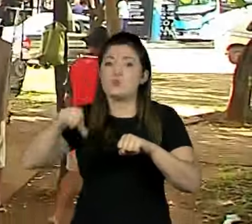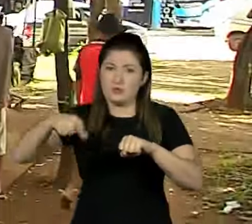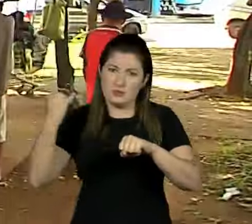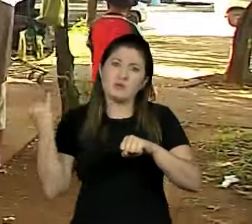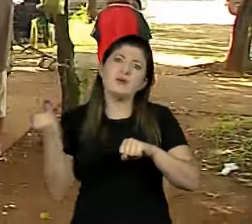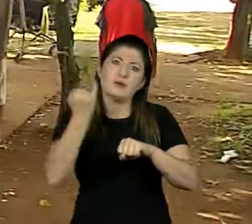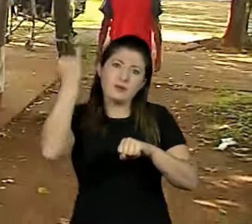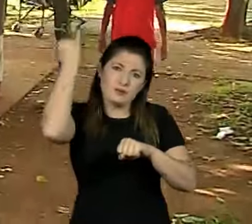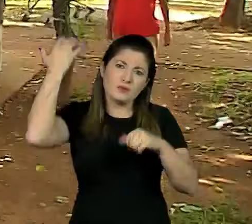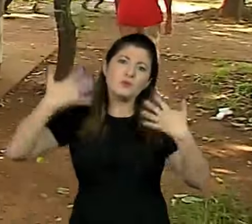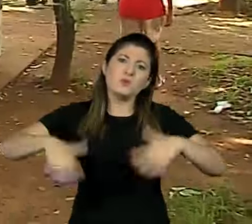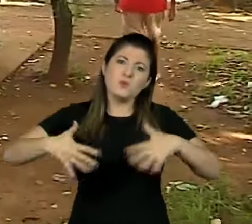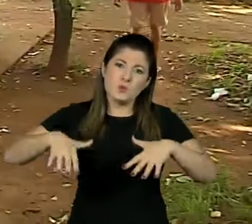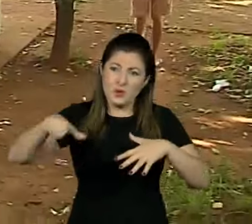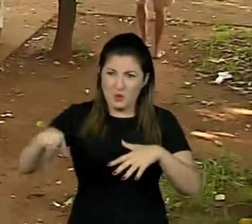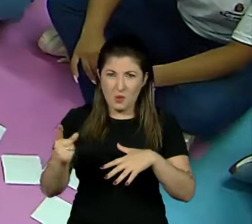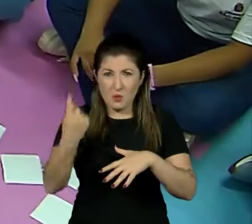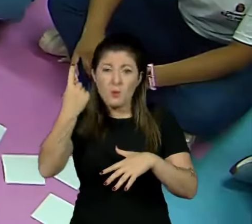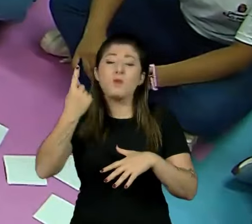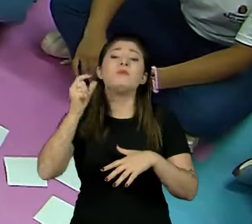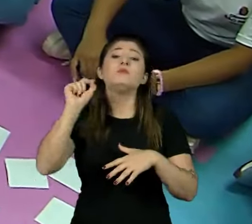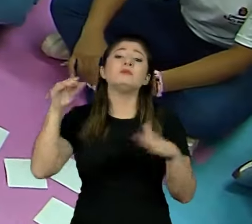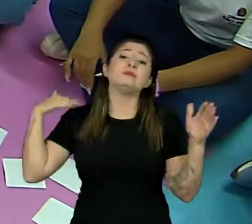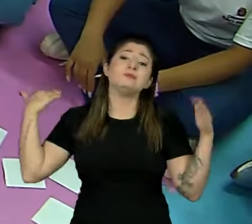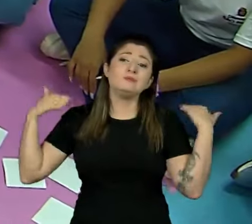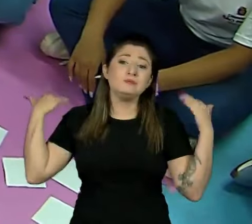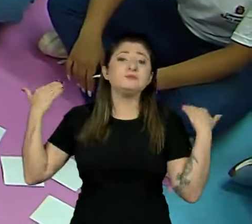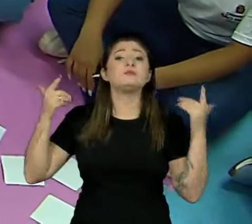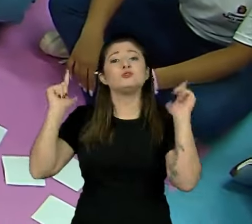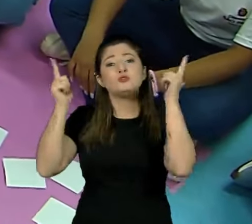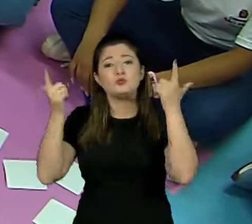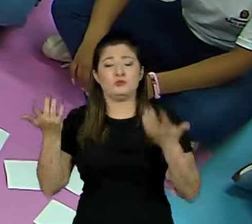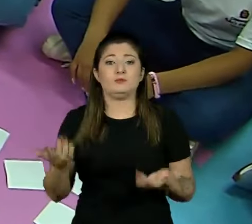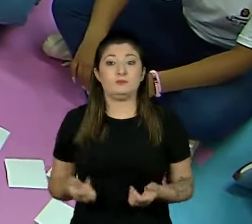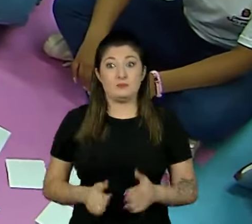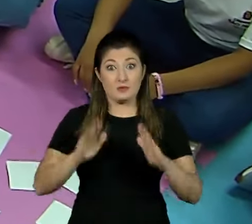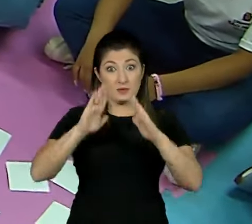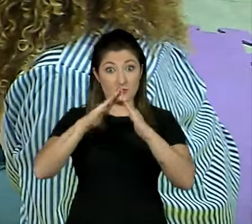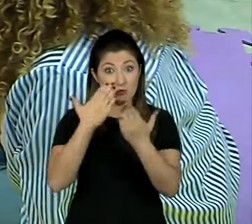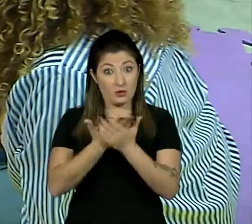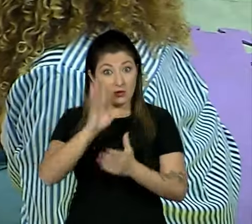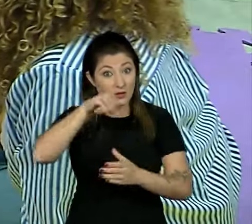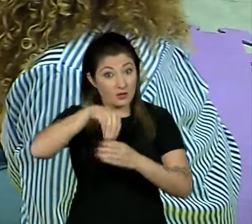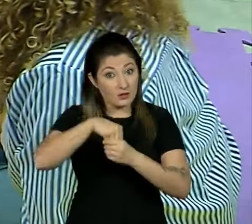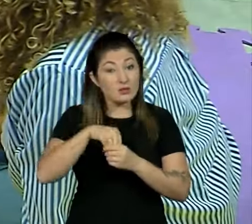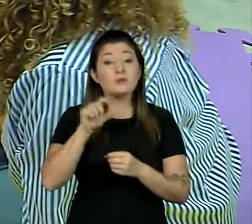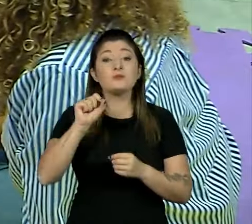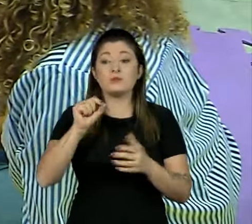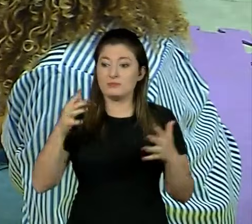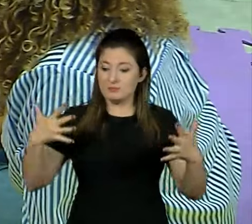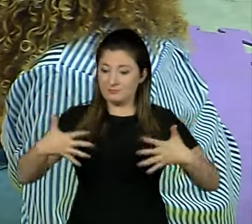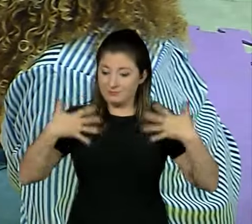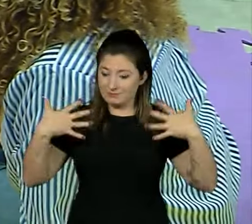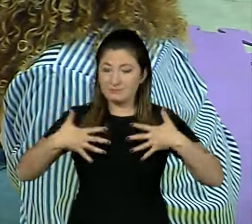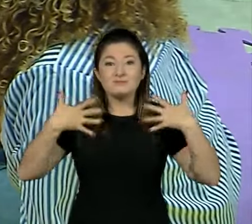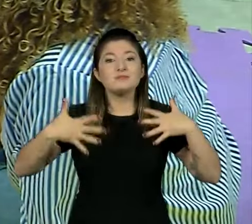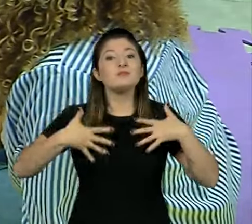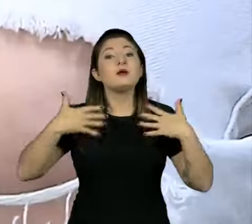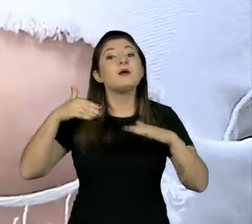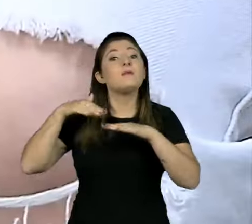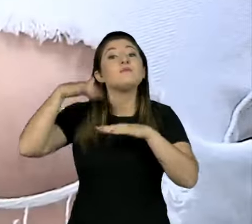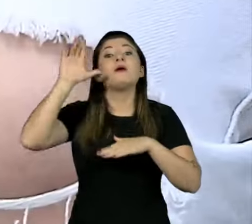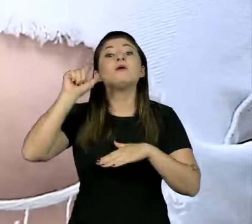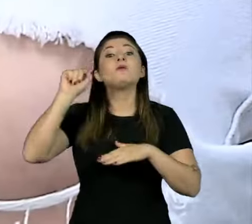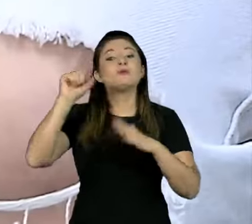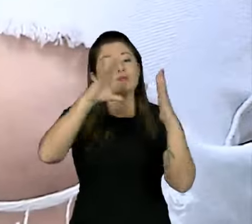dos únicos espaços de lazer do bairro, né? Na escola, o título trouxe mais motivação e inspiração.